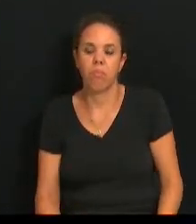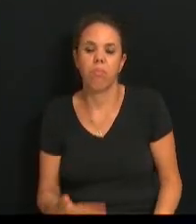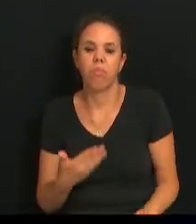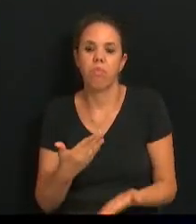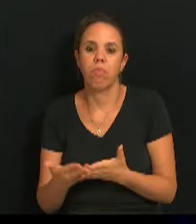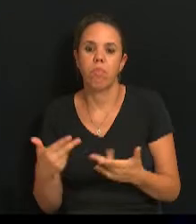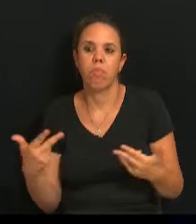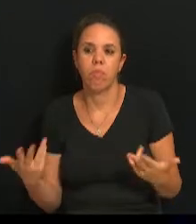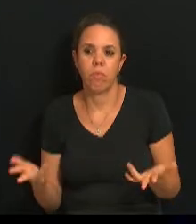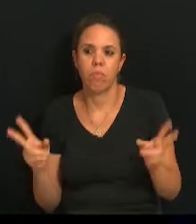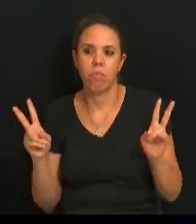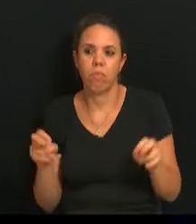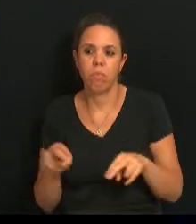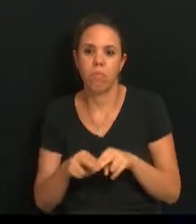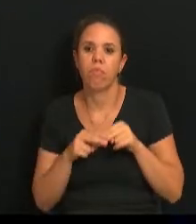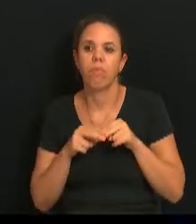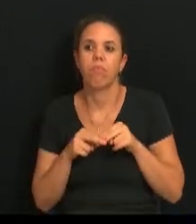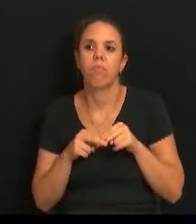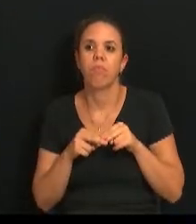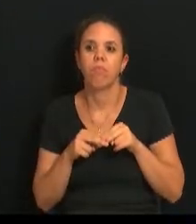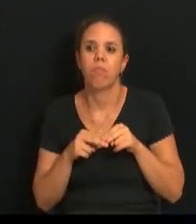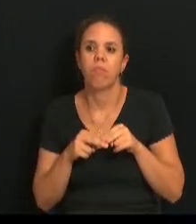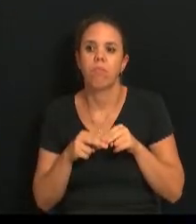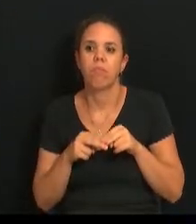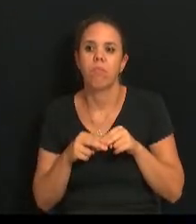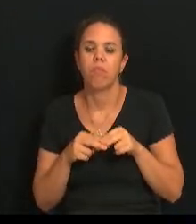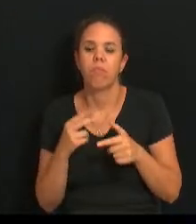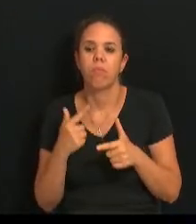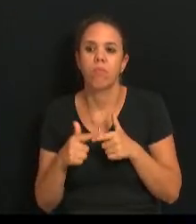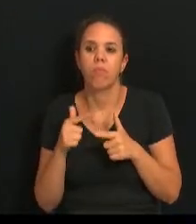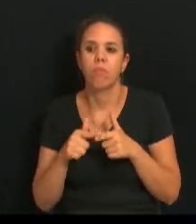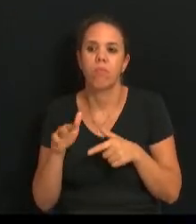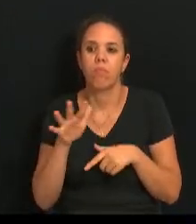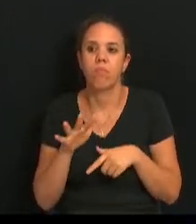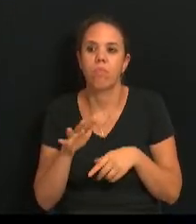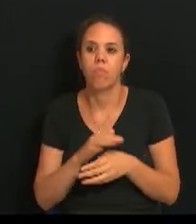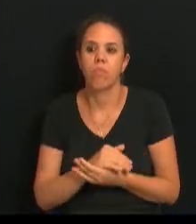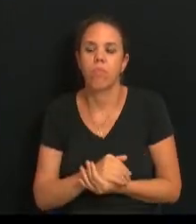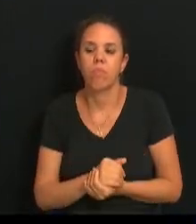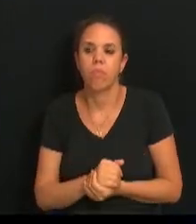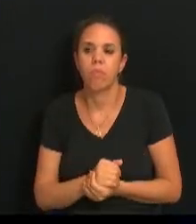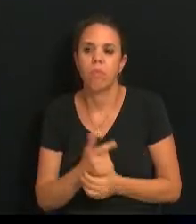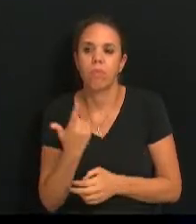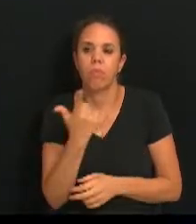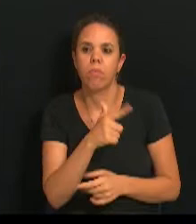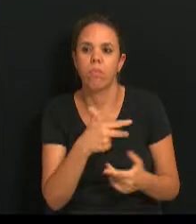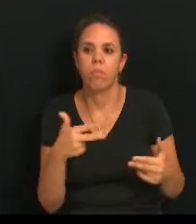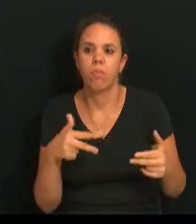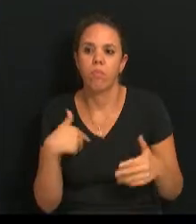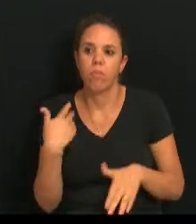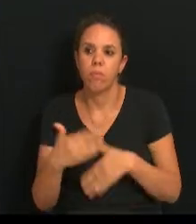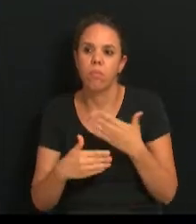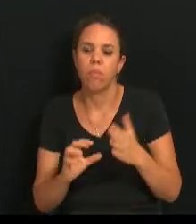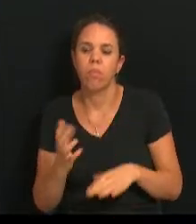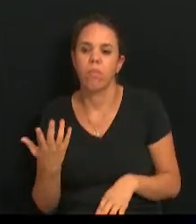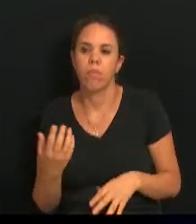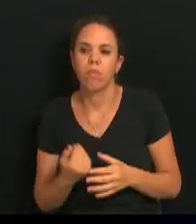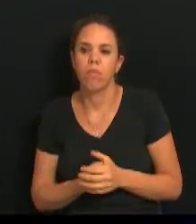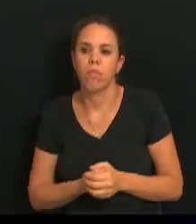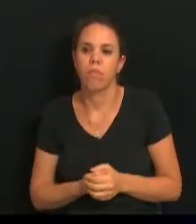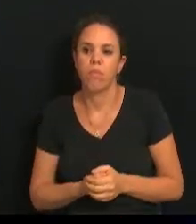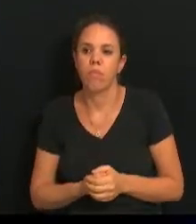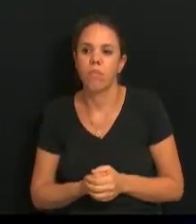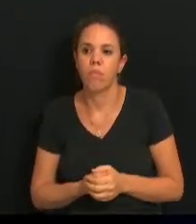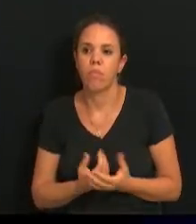pouco por conta dessa precariedade, né? Outra situação que vem acontecendo também é